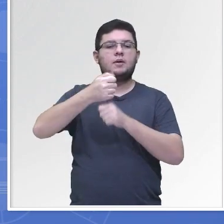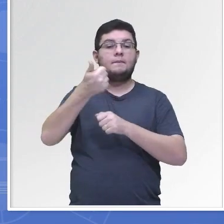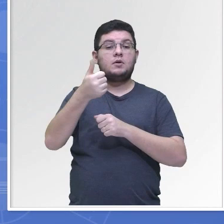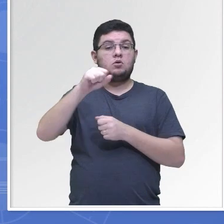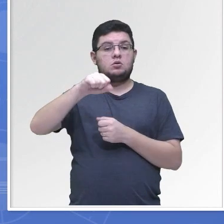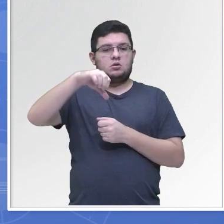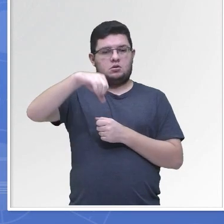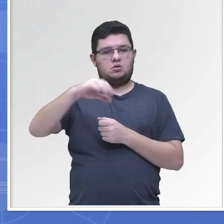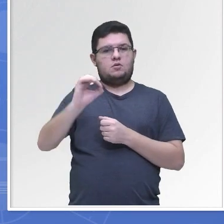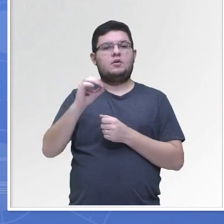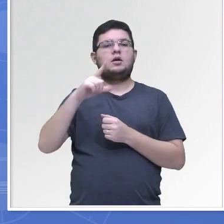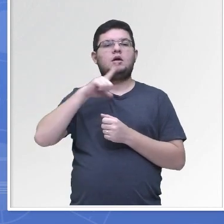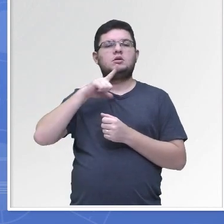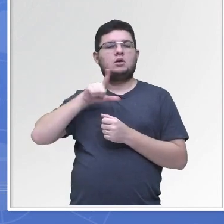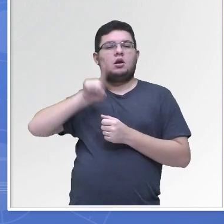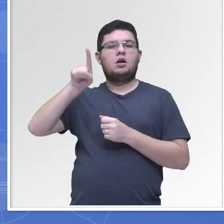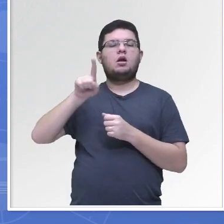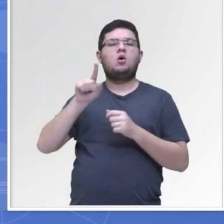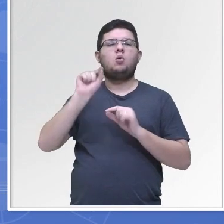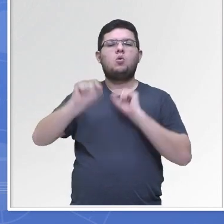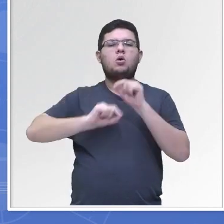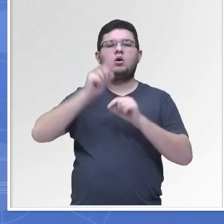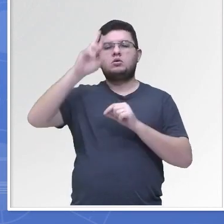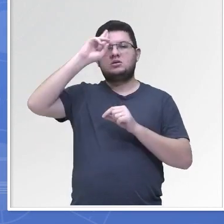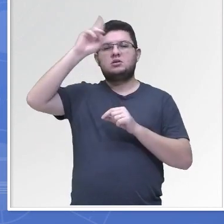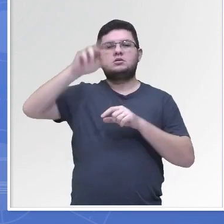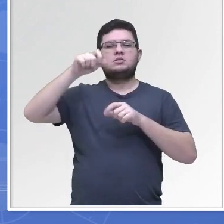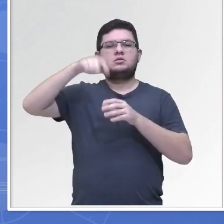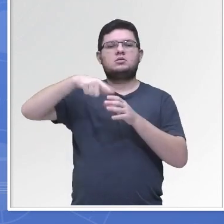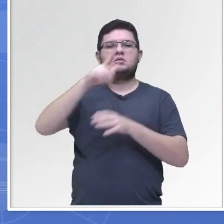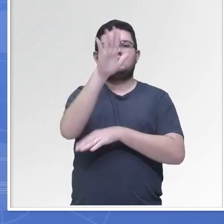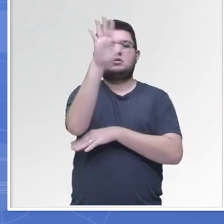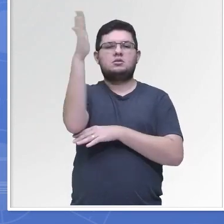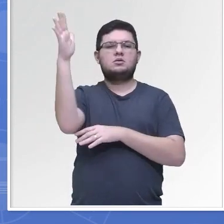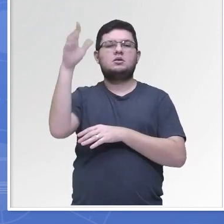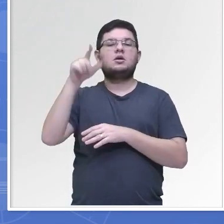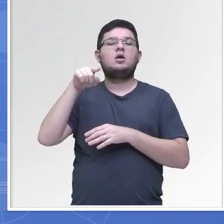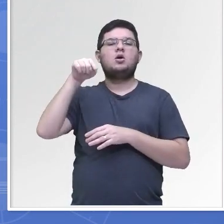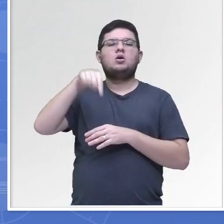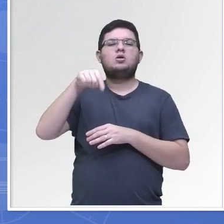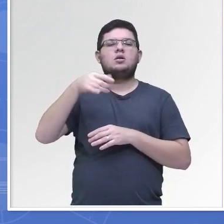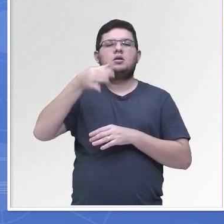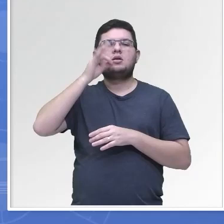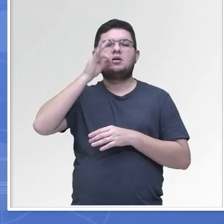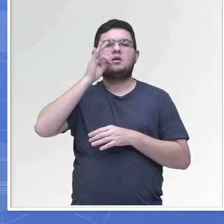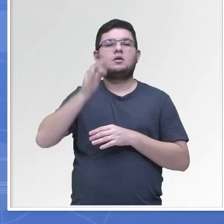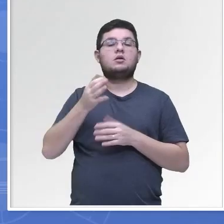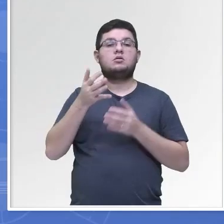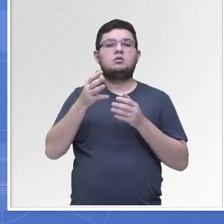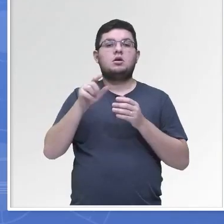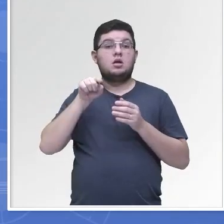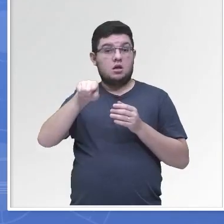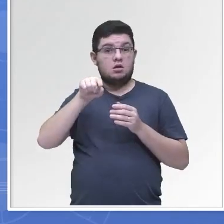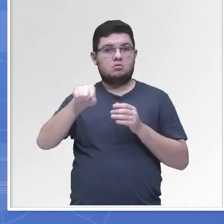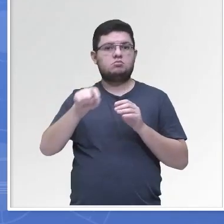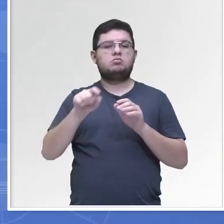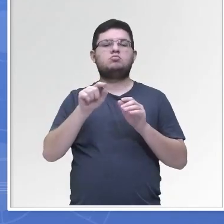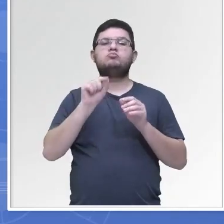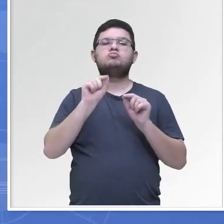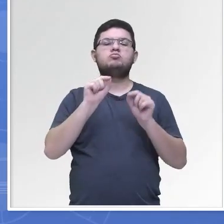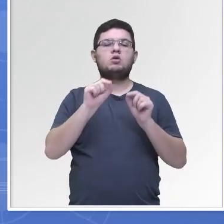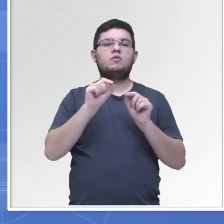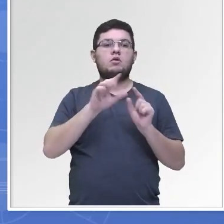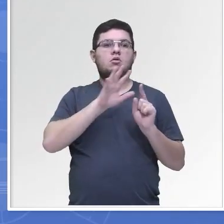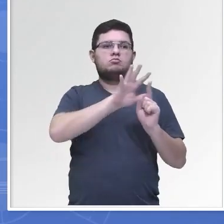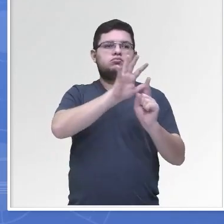cafeicultores paulistas. Está até em vermelho aí, cafeicultores paulistas. Por quê? Porque nós já começamos a perceber que,